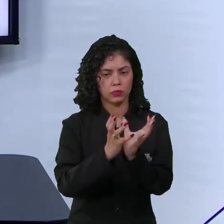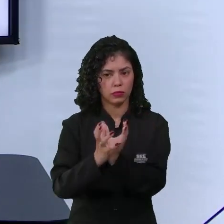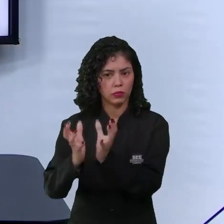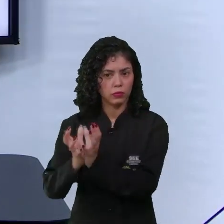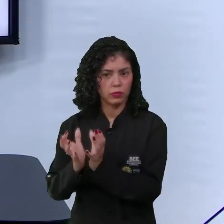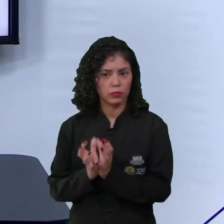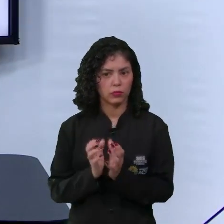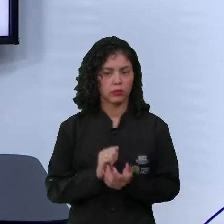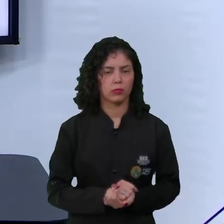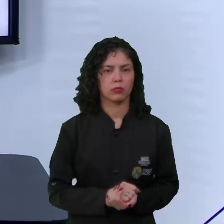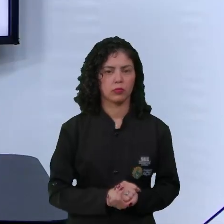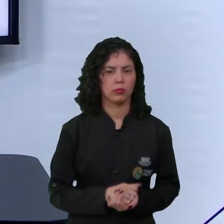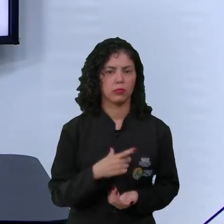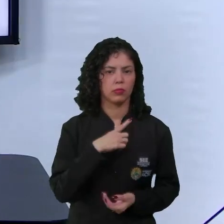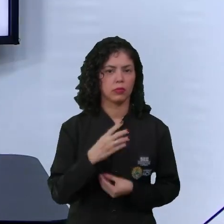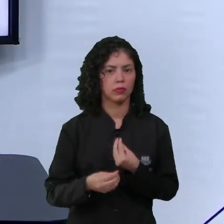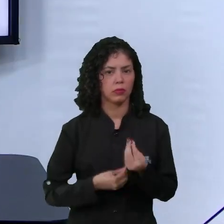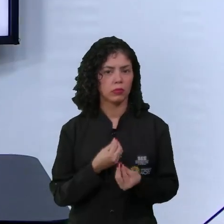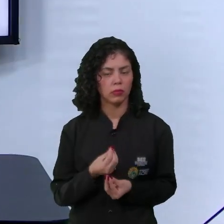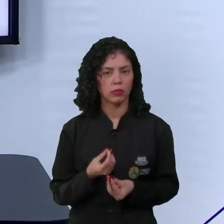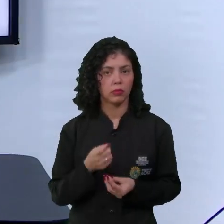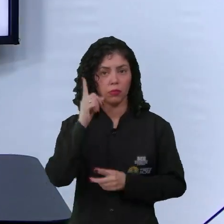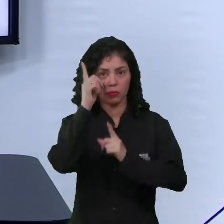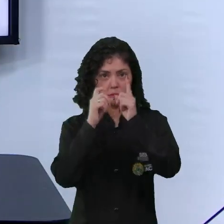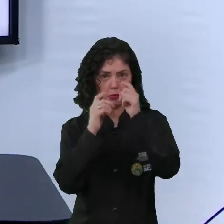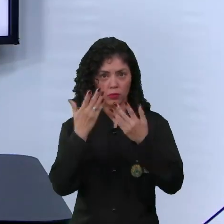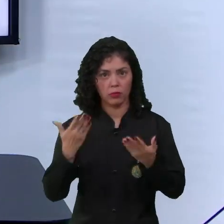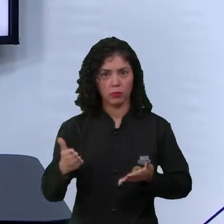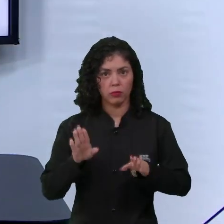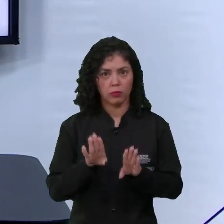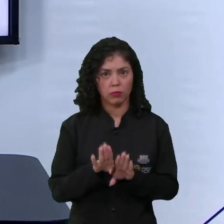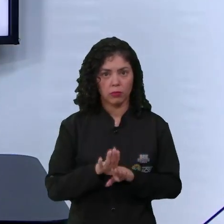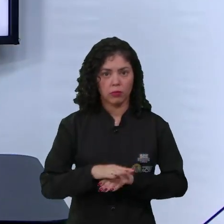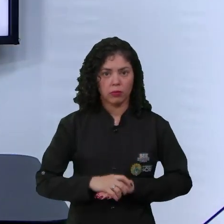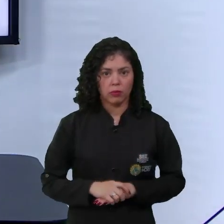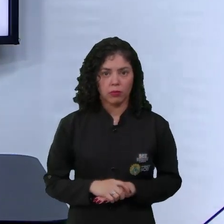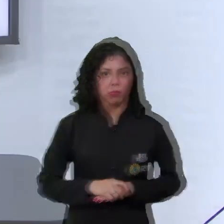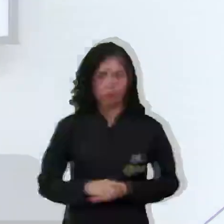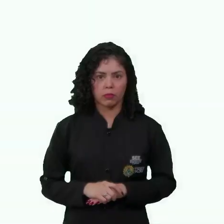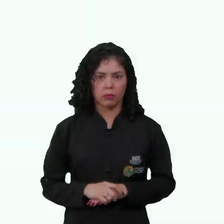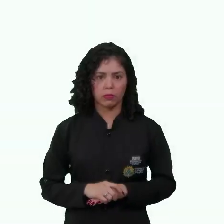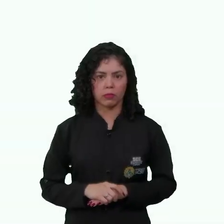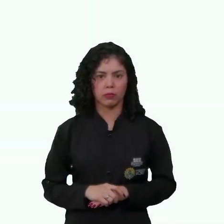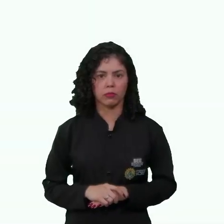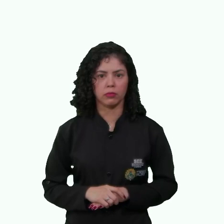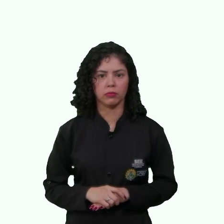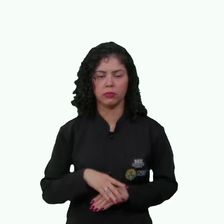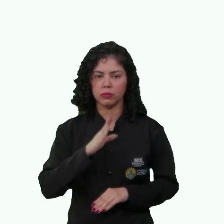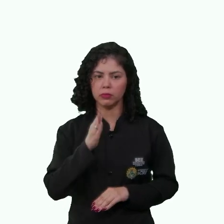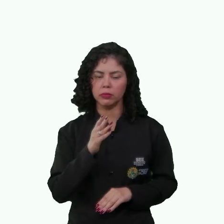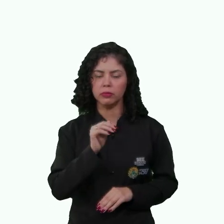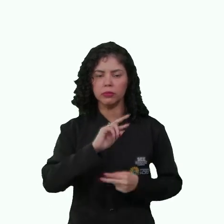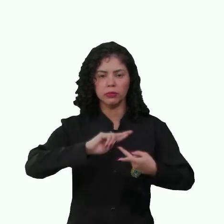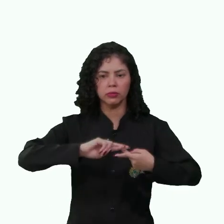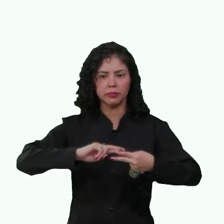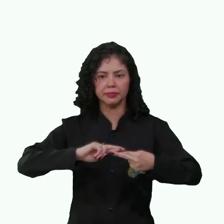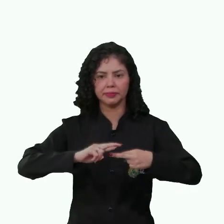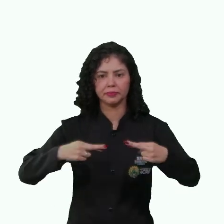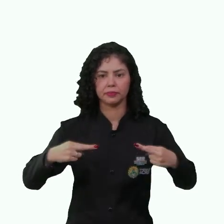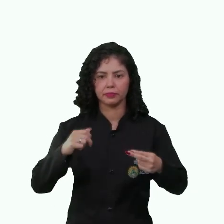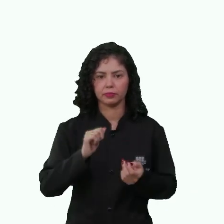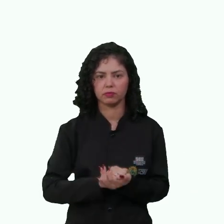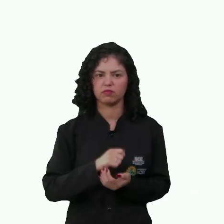assim, é tida como, tipo, expressão também, ok? Já que renascimento sempre